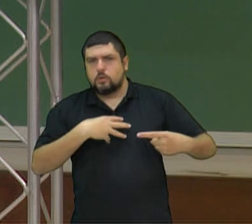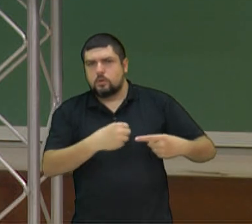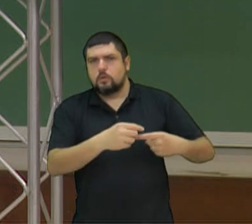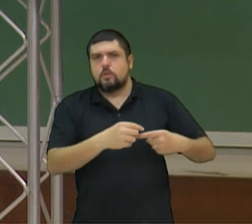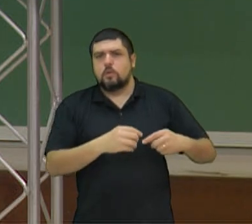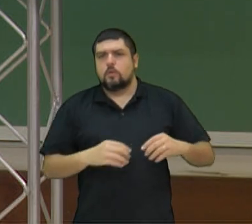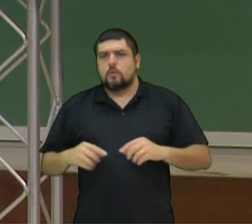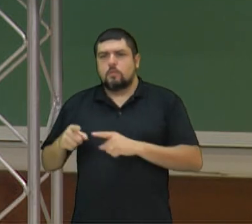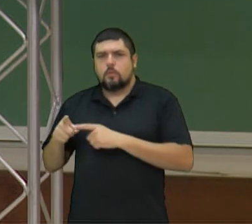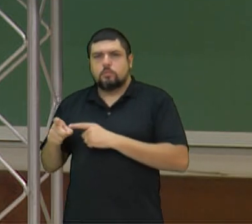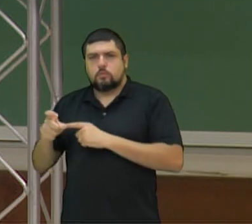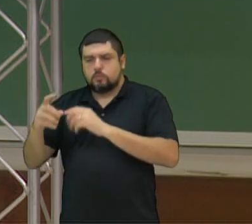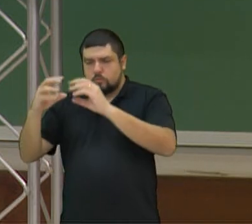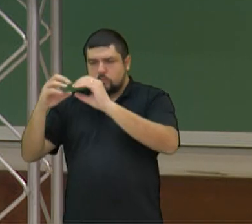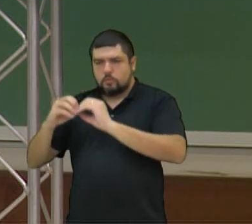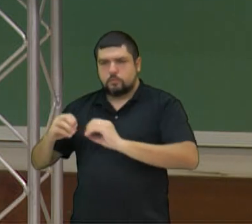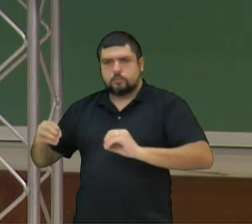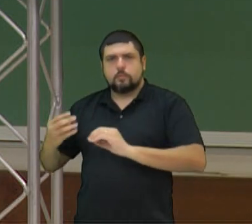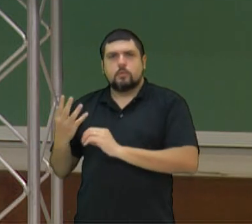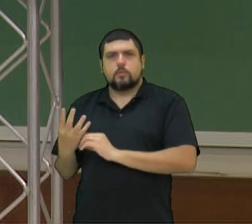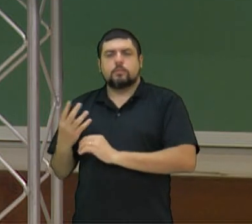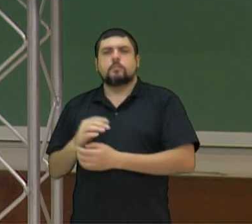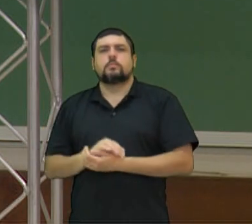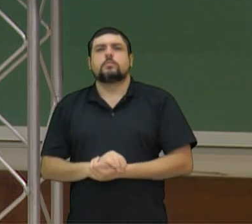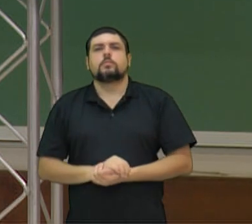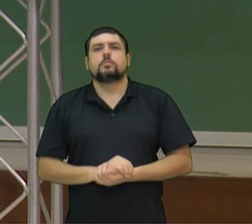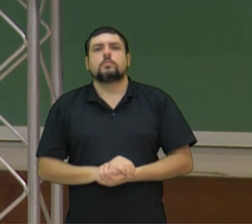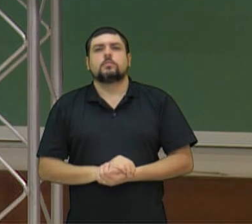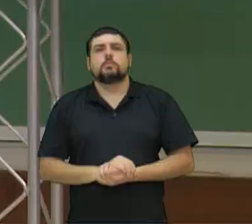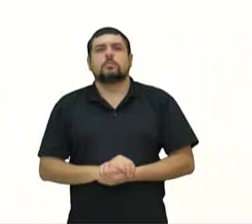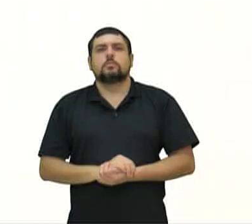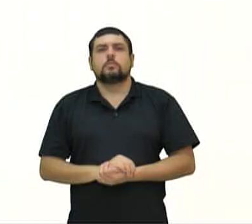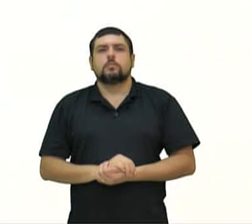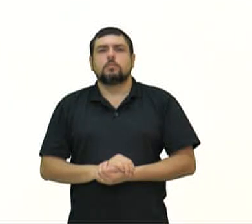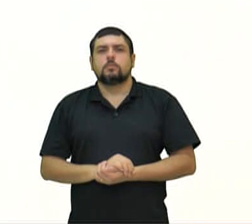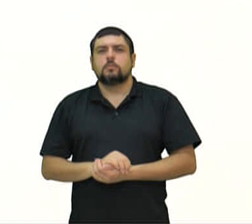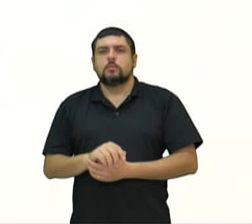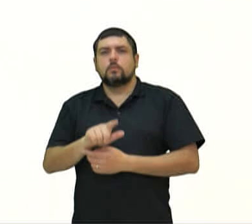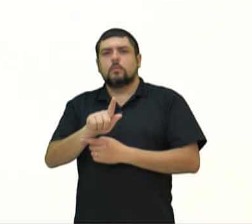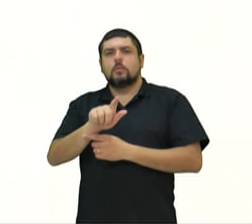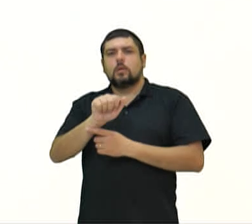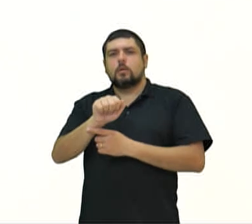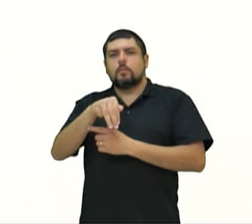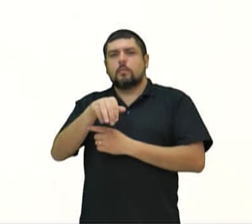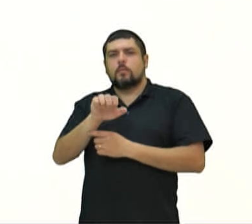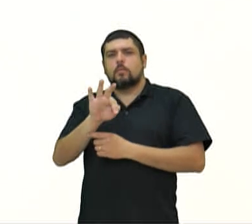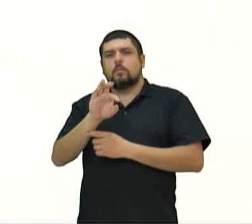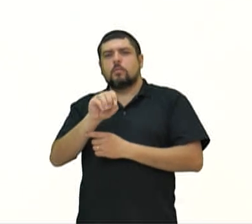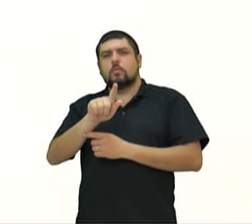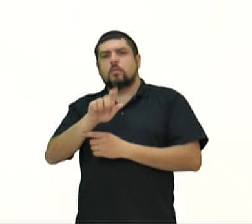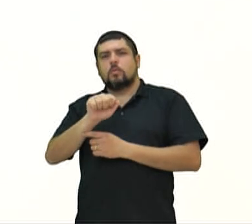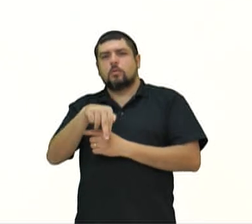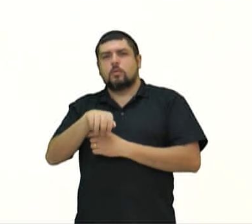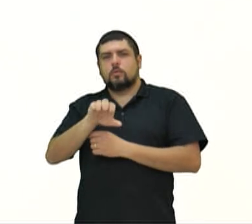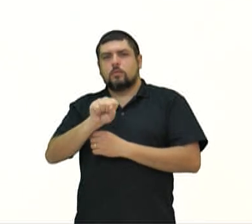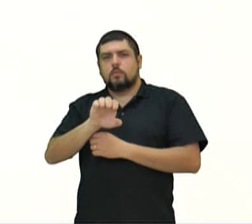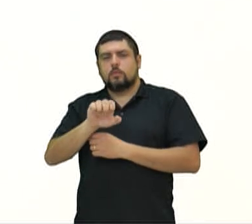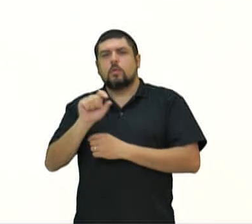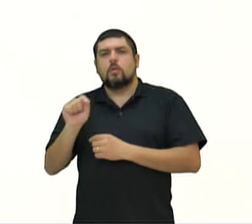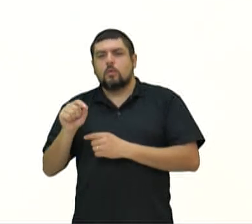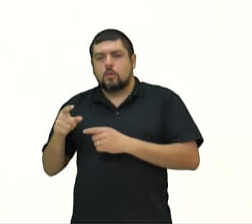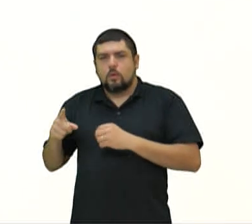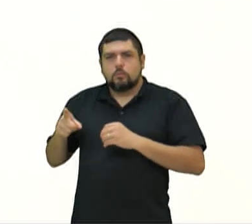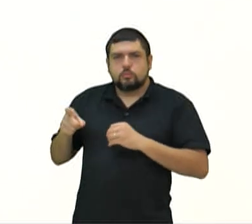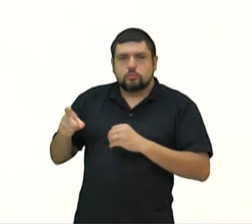4. Muito bem. Exercício. Denominam-se gametogênese os processos que formam os gametas no homem